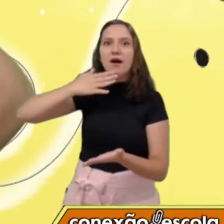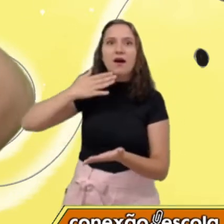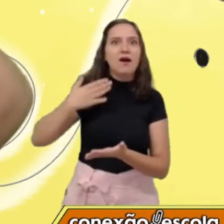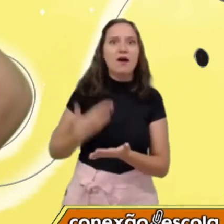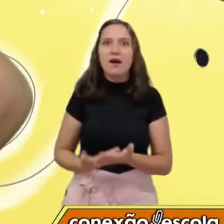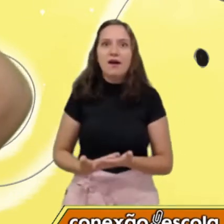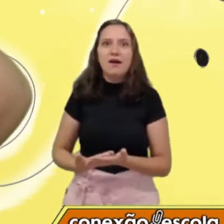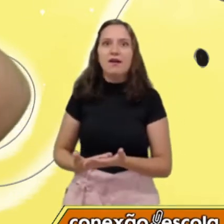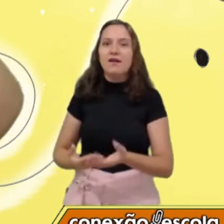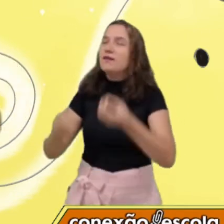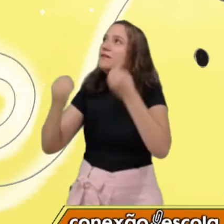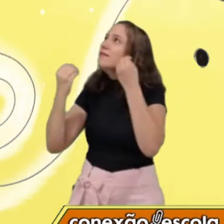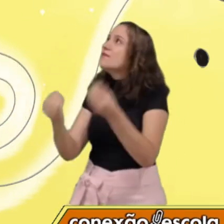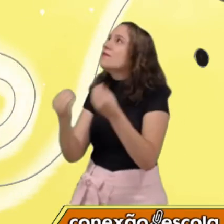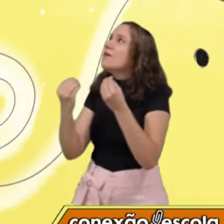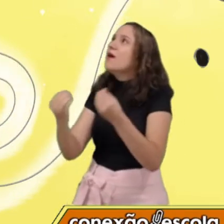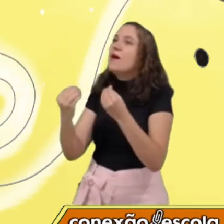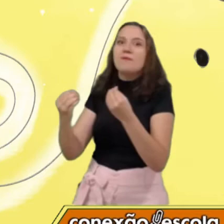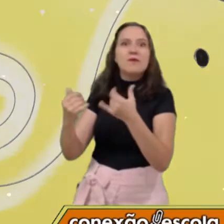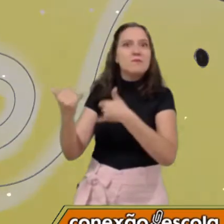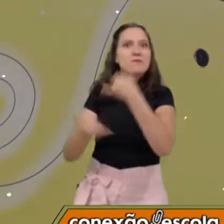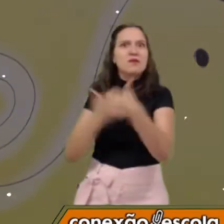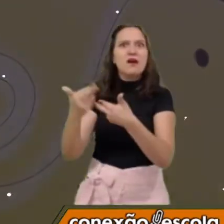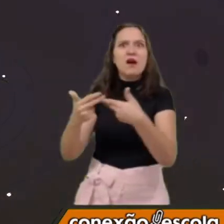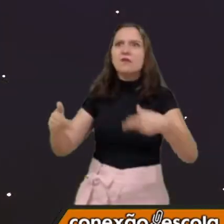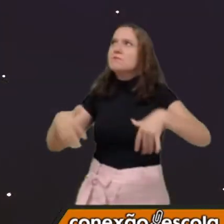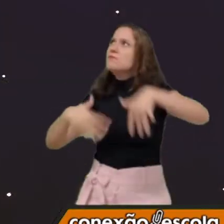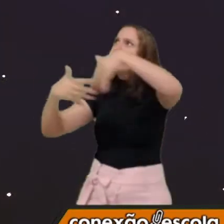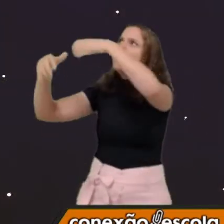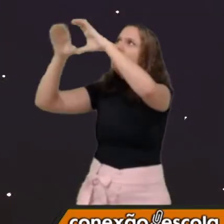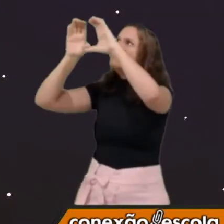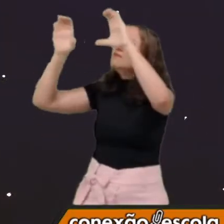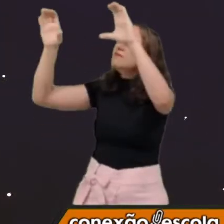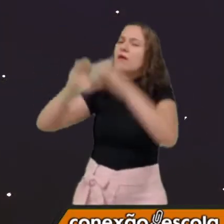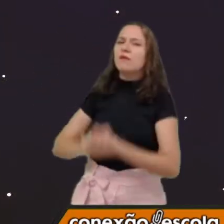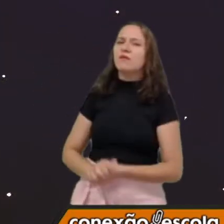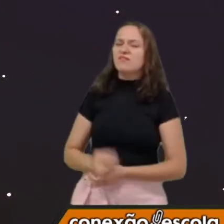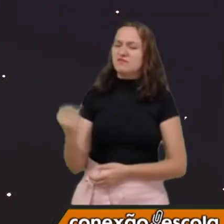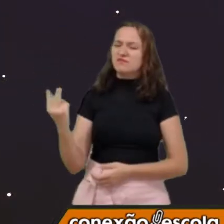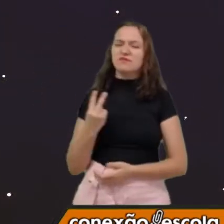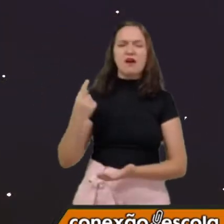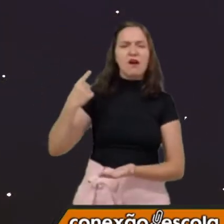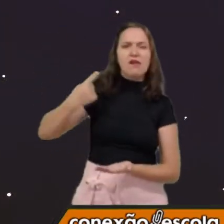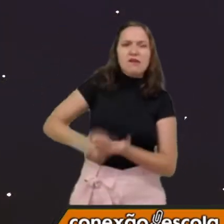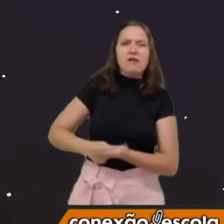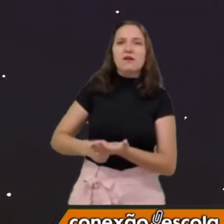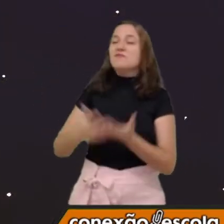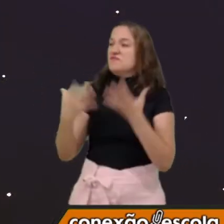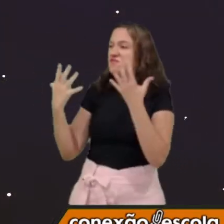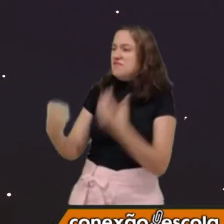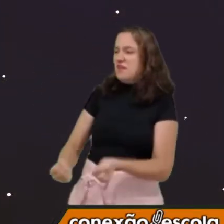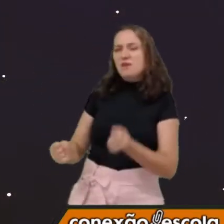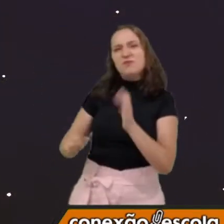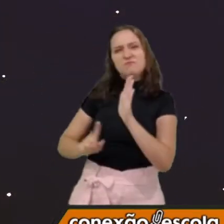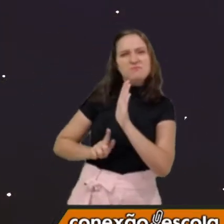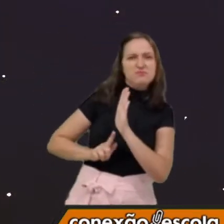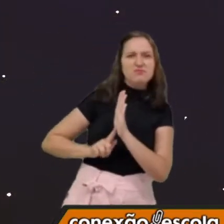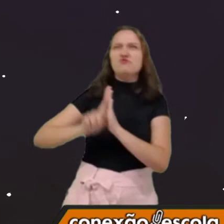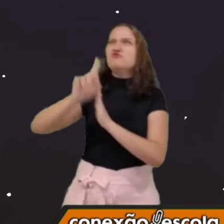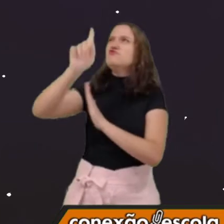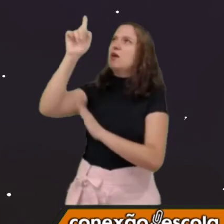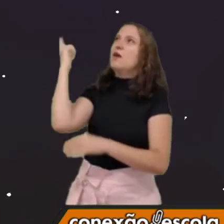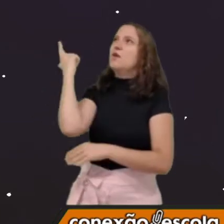o Bill que a notícia era verdadeira as duas decidiram pegar uma nave espacial